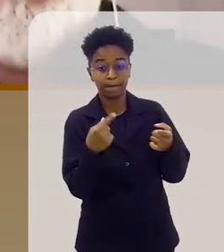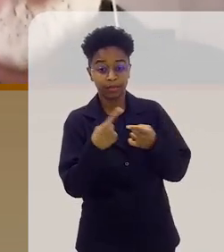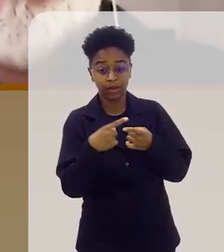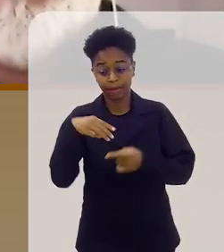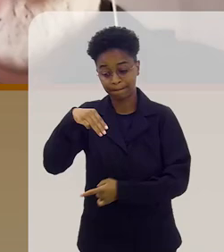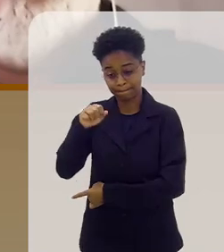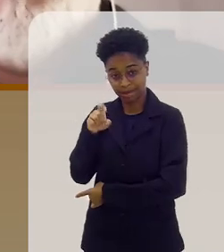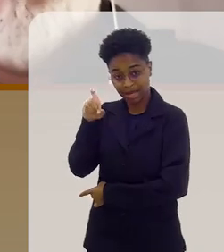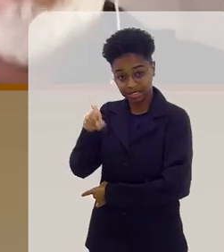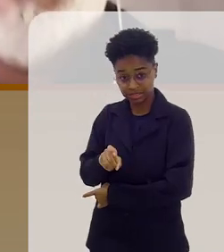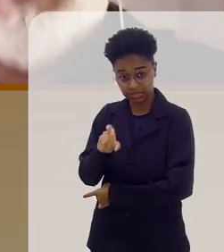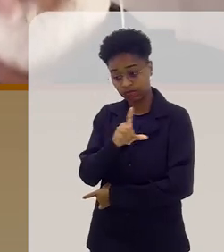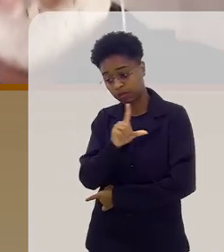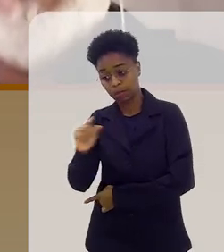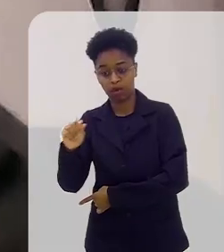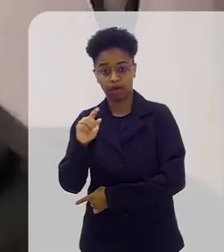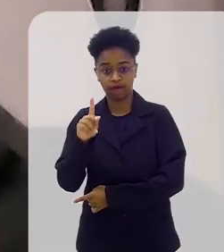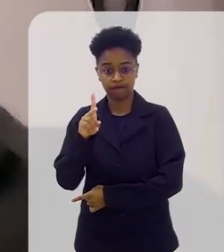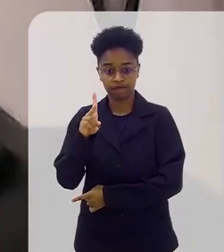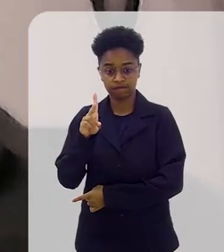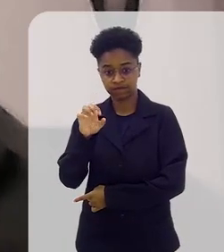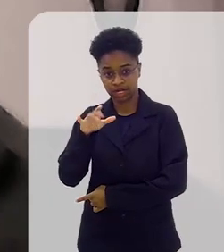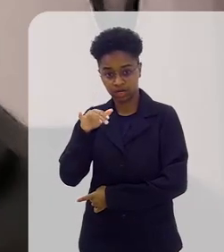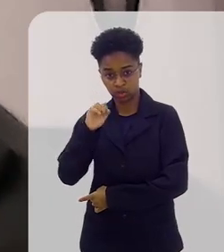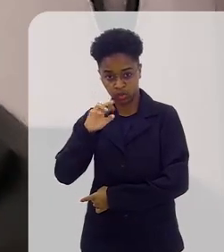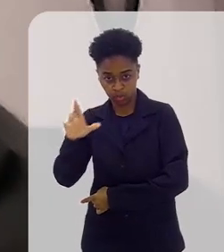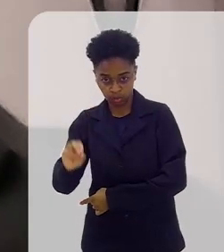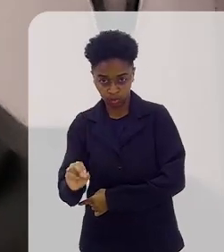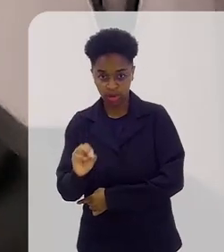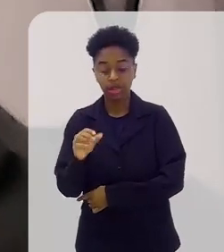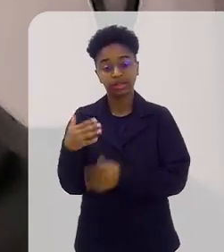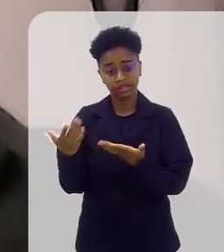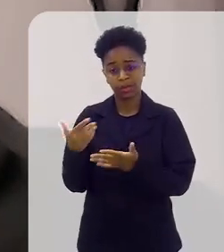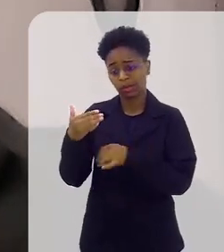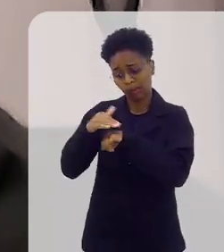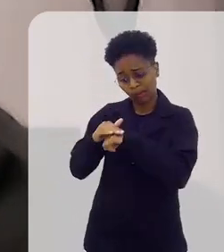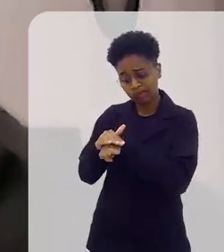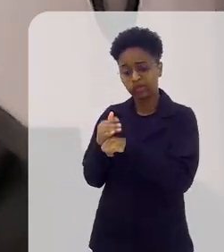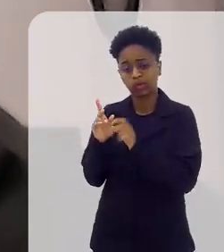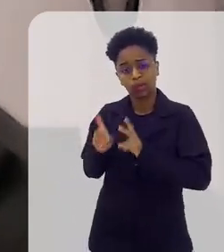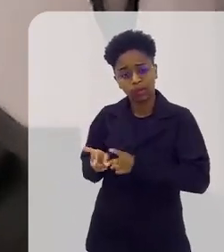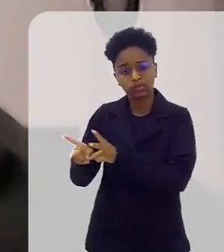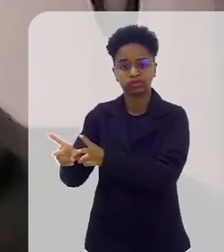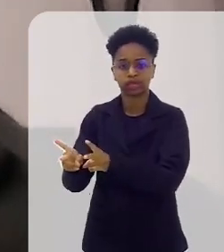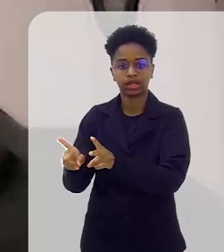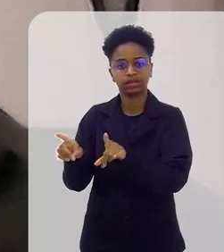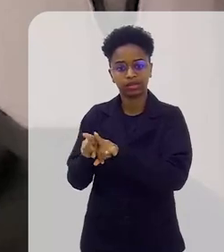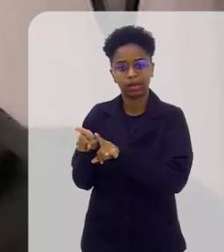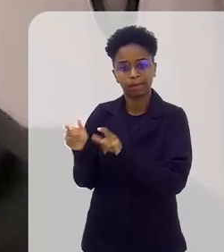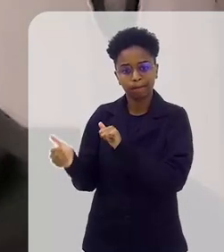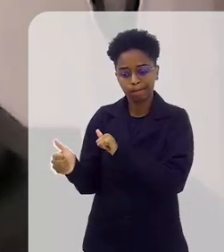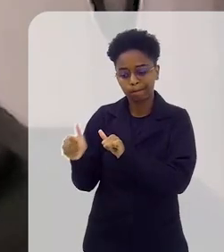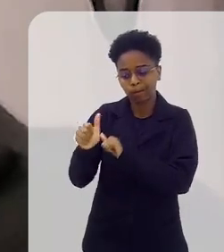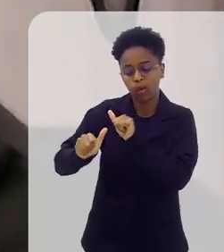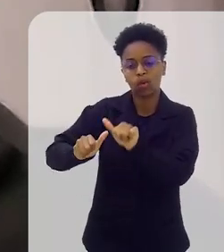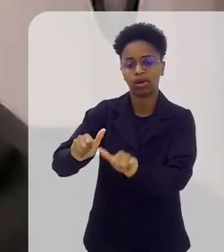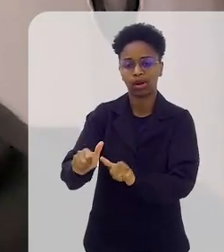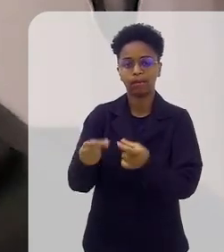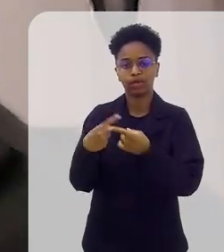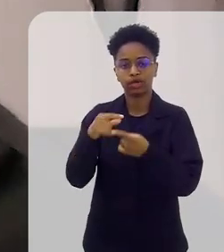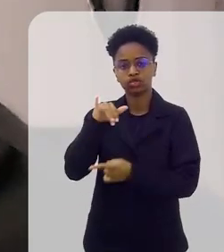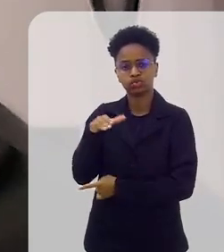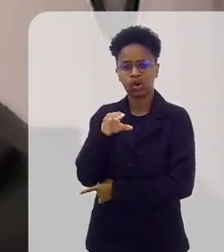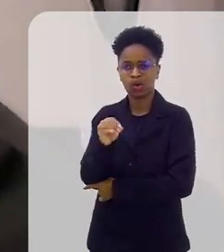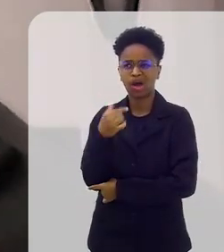quando o Max saiu da Viradouro, eu fui convidado pelo presidente Sacala Monassa para permanecer na Viradouro para fazer a transição.